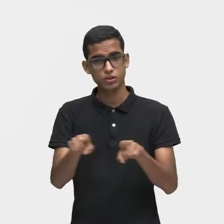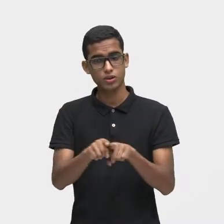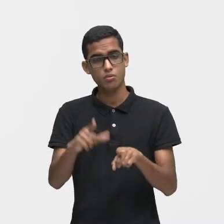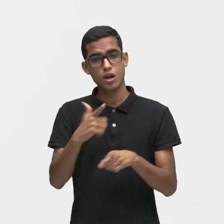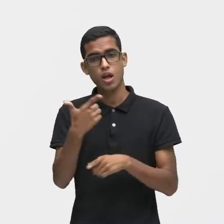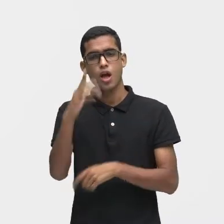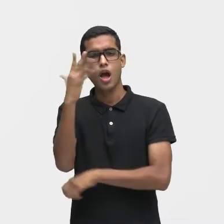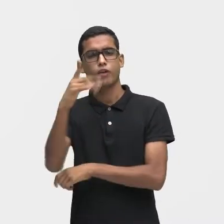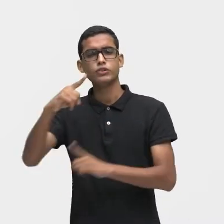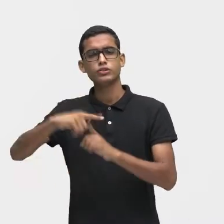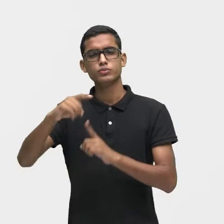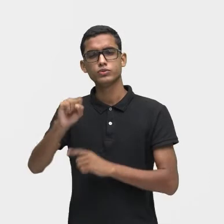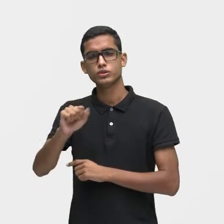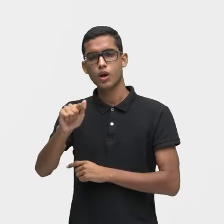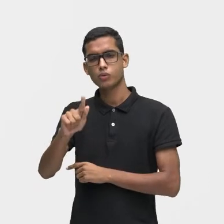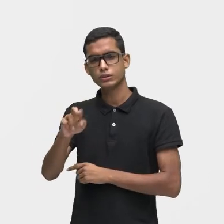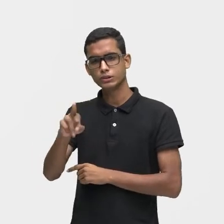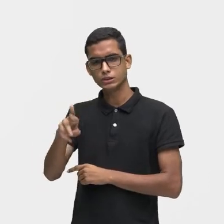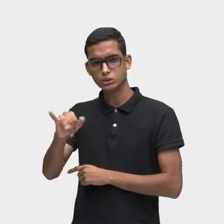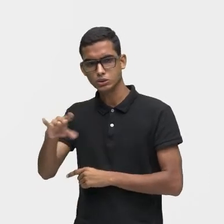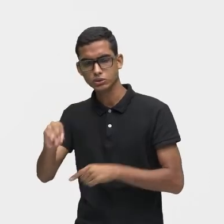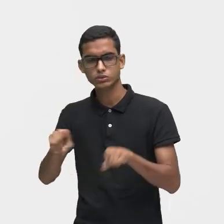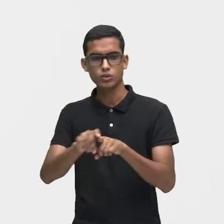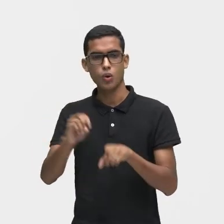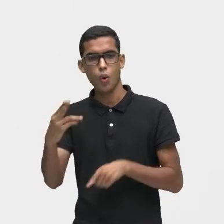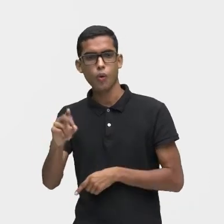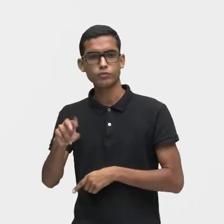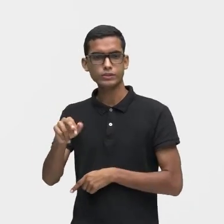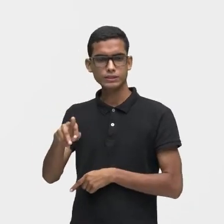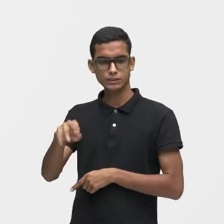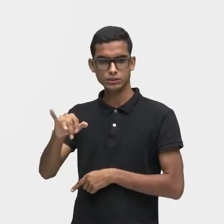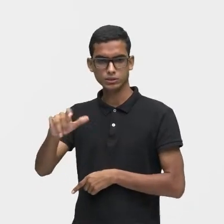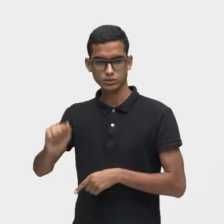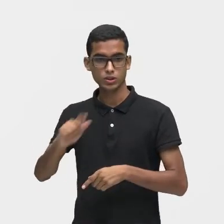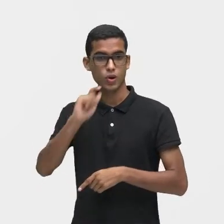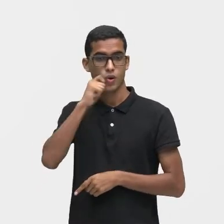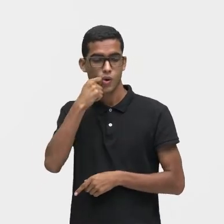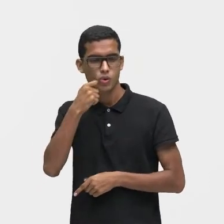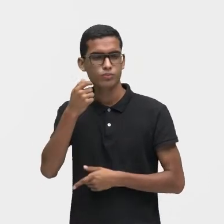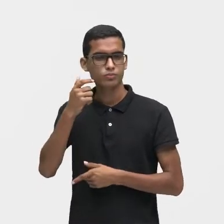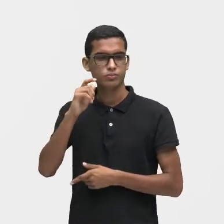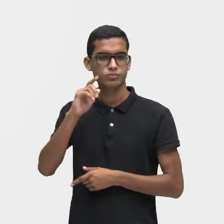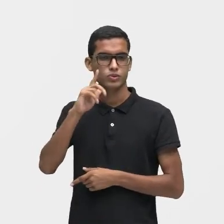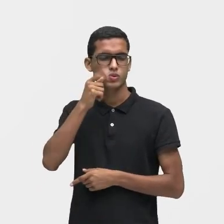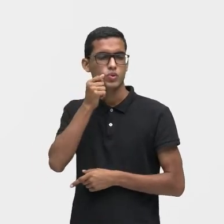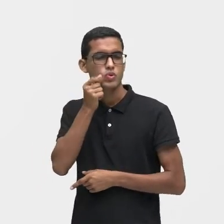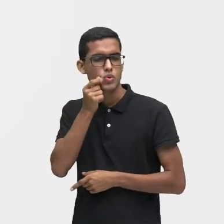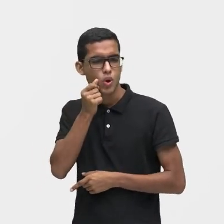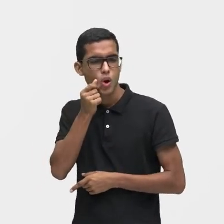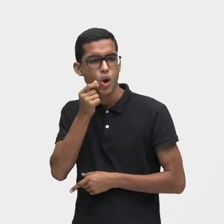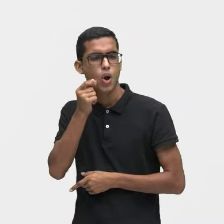videira. Lápis carvão marcam com facilidade, proporcionando traços amplos e a possibilidade de cobrir